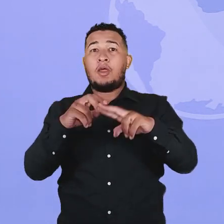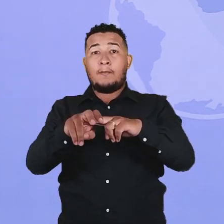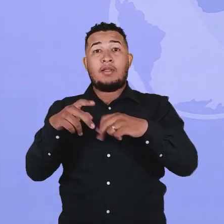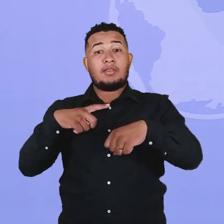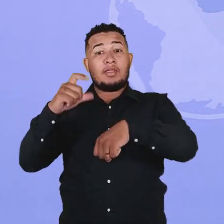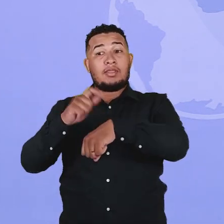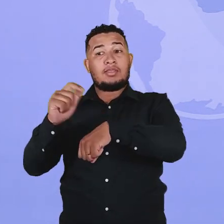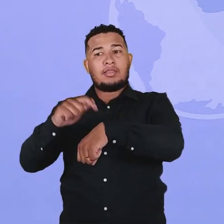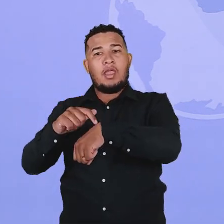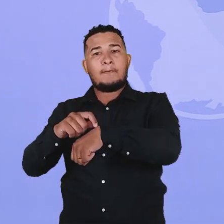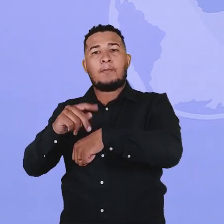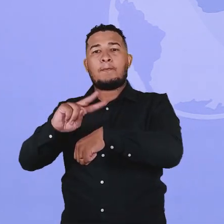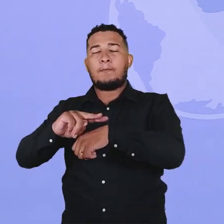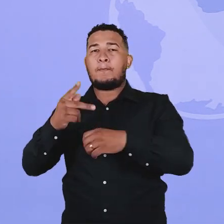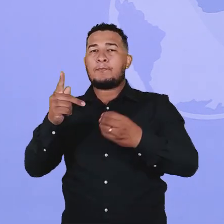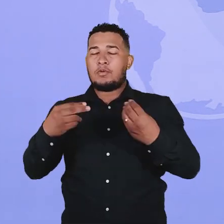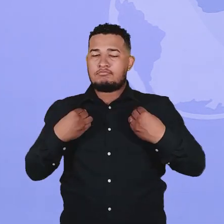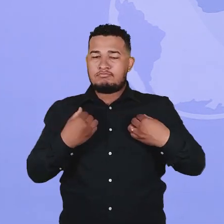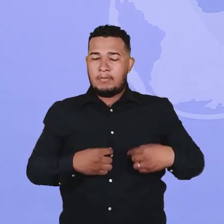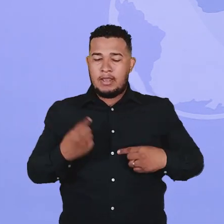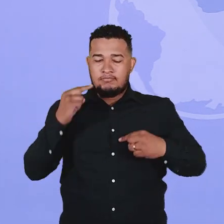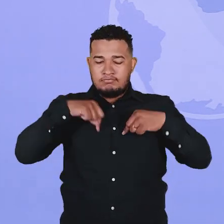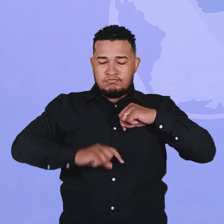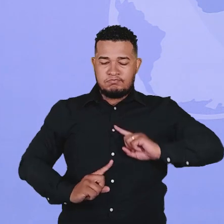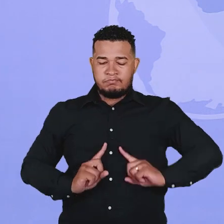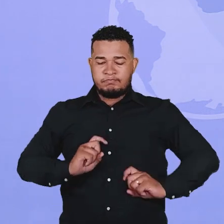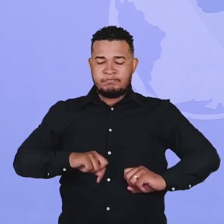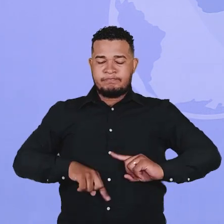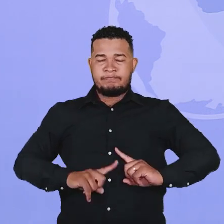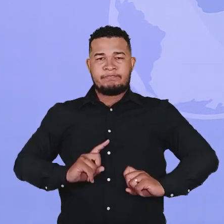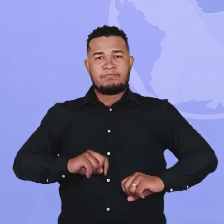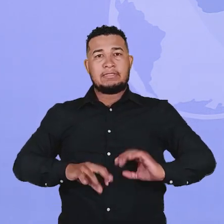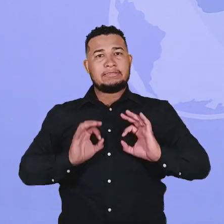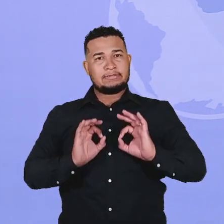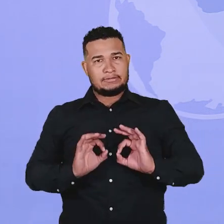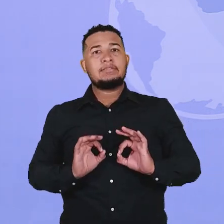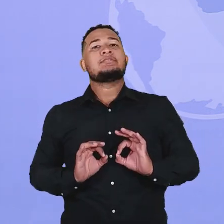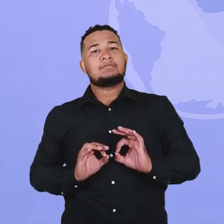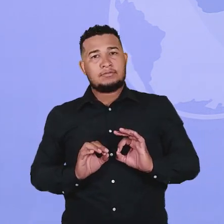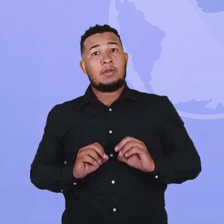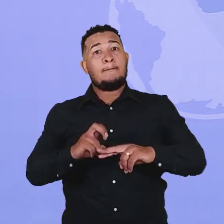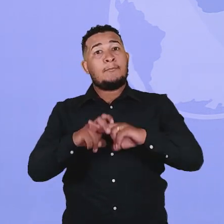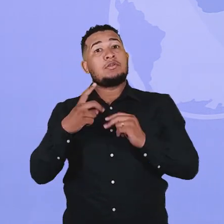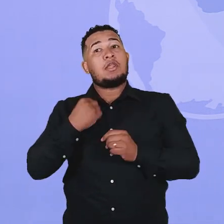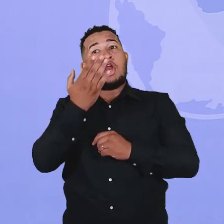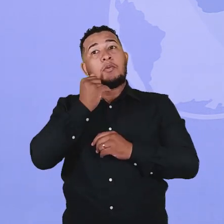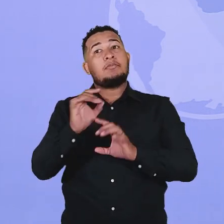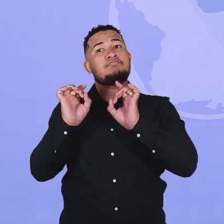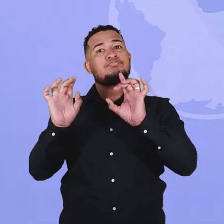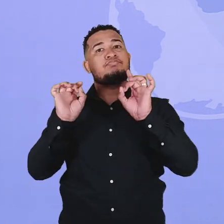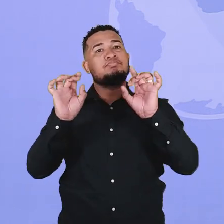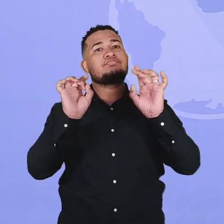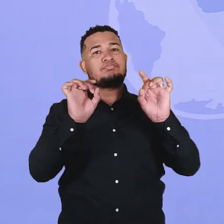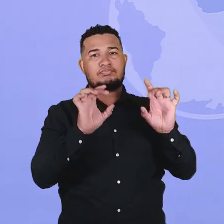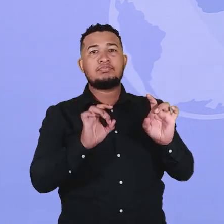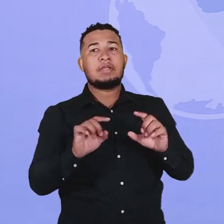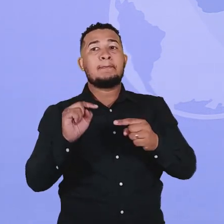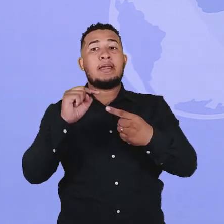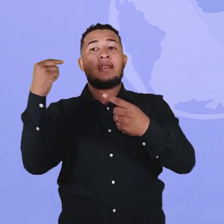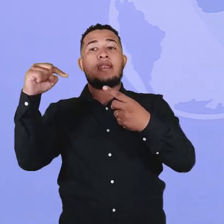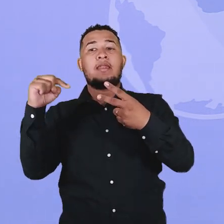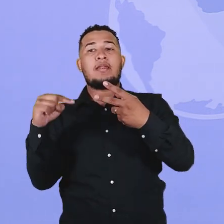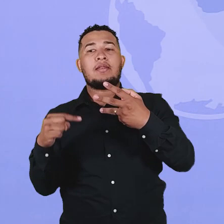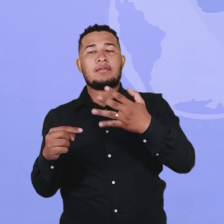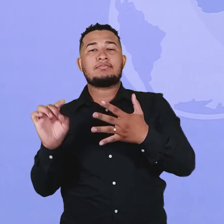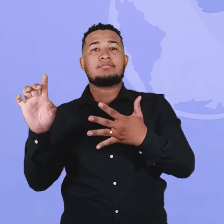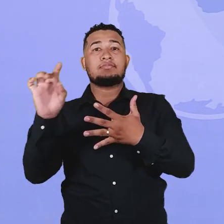uma distância, né, um tempo de intervalo para digestão até a hora da partida. Então, tem alimentações específicas para cada